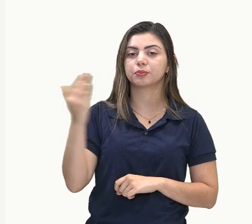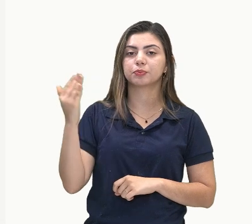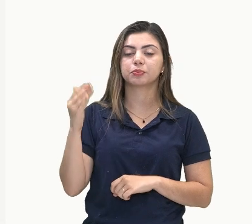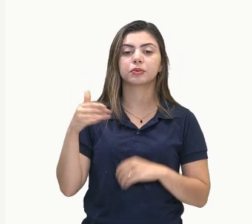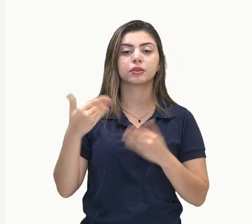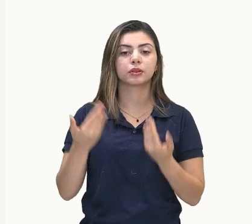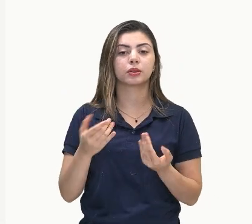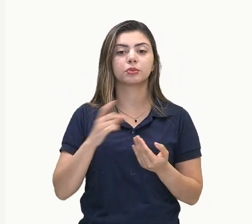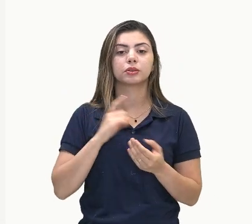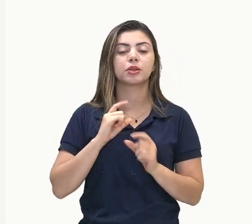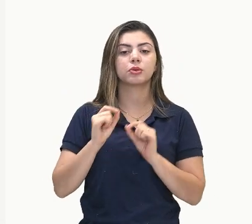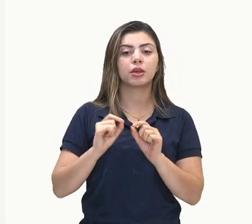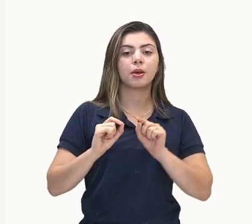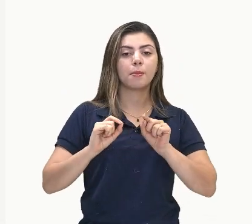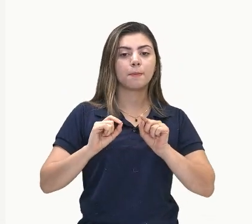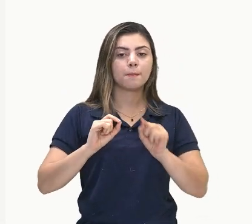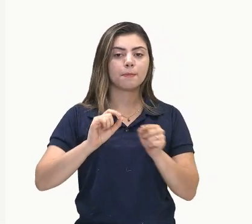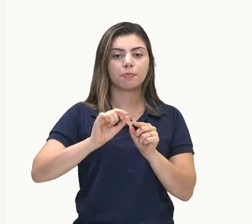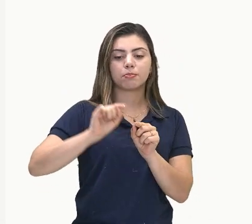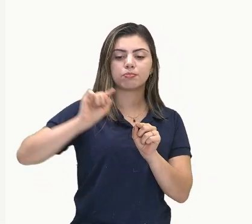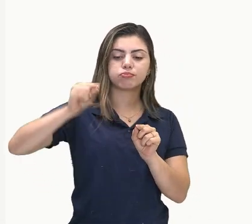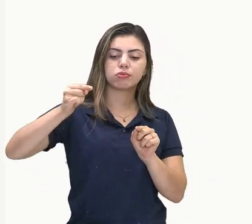é igual a 1,8.